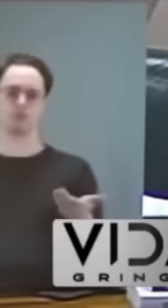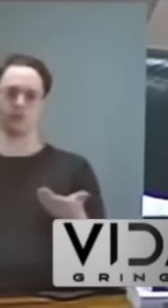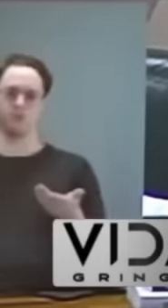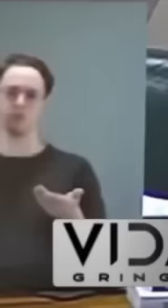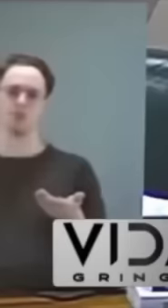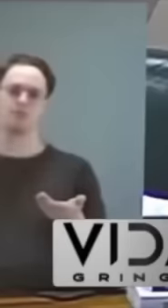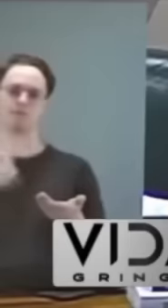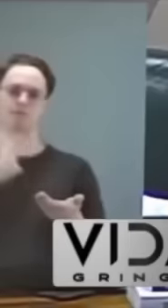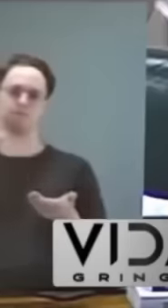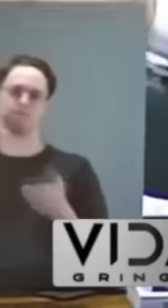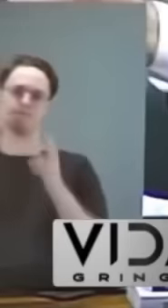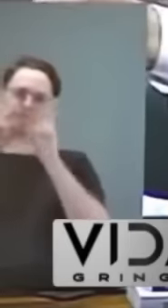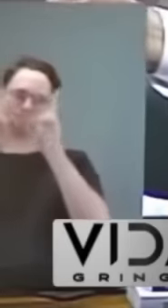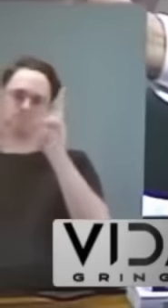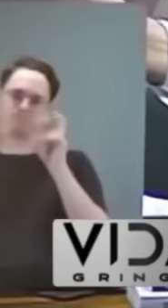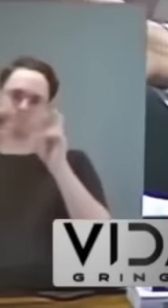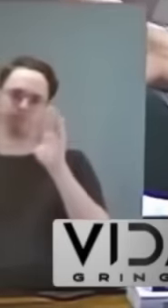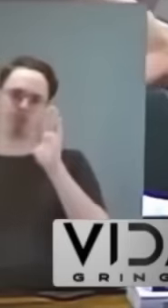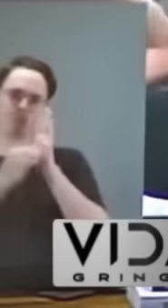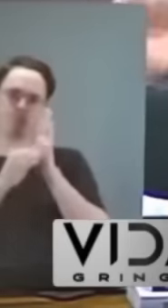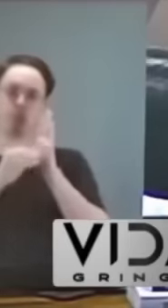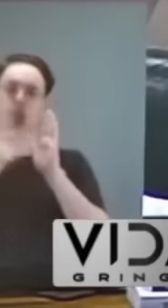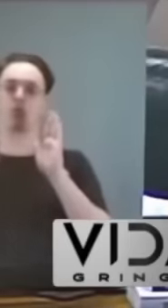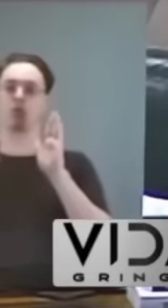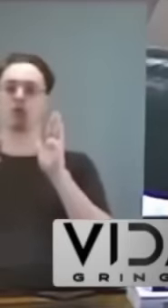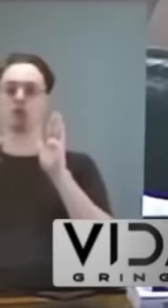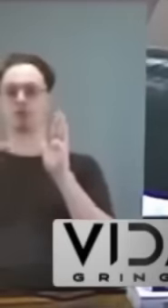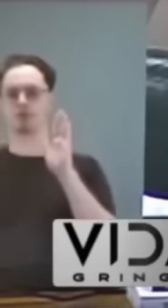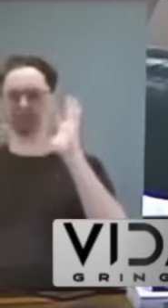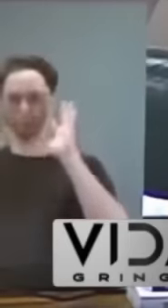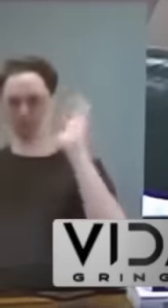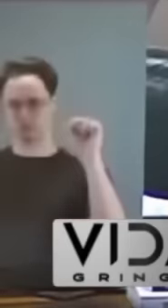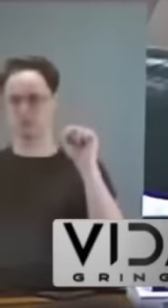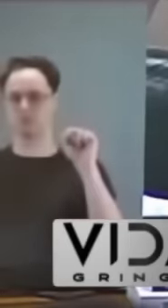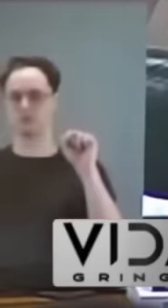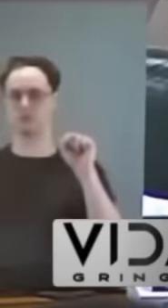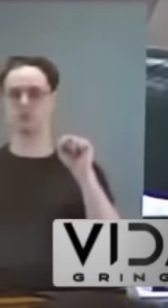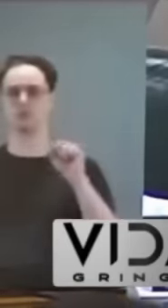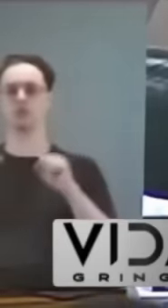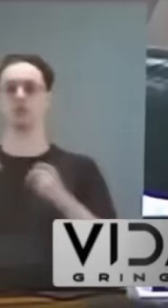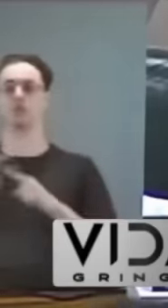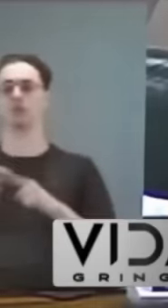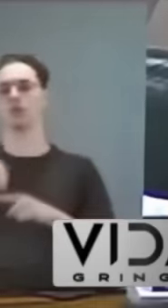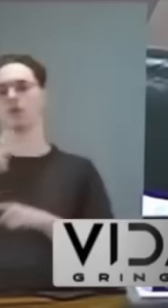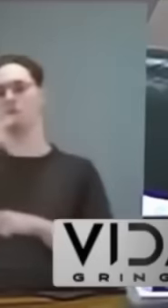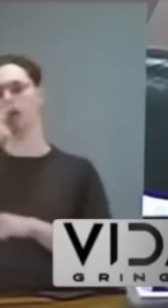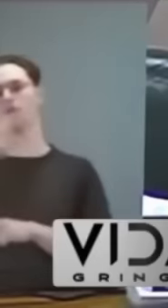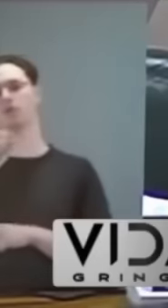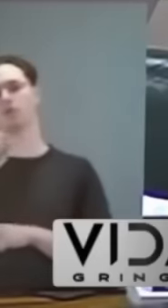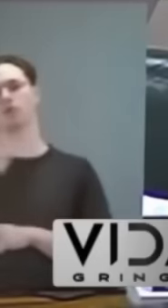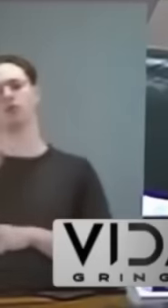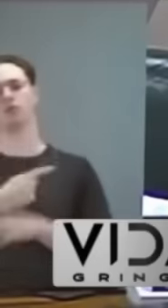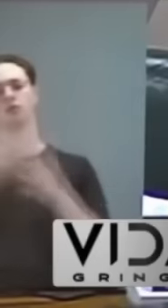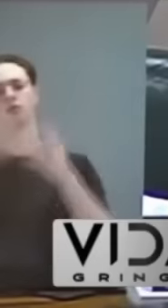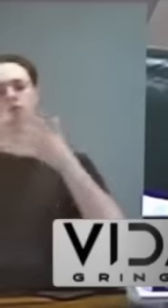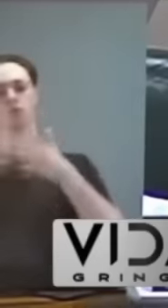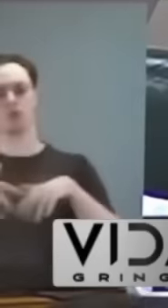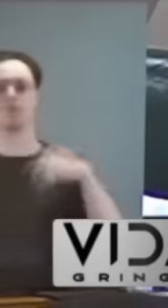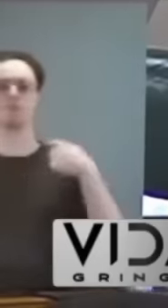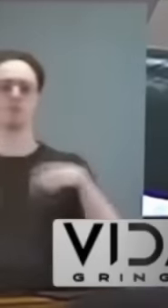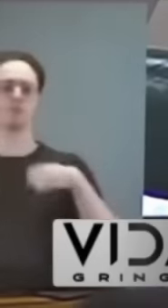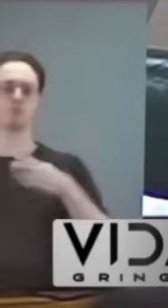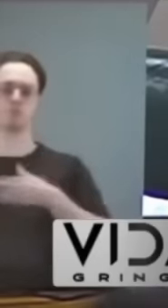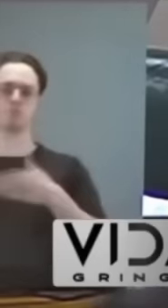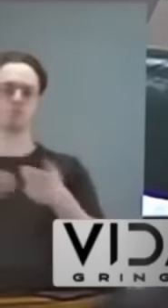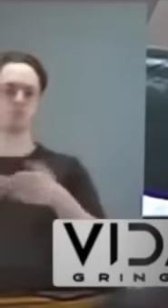se pautar hoje em razão do que foi pautado do supremo eu até Devin dessa tese porque eu acho que nós temos que funcionar aqui independente da da